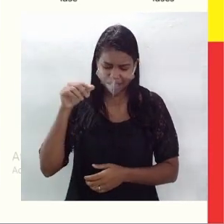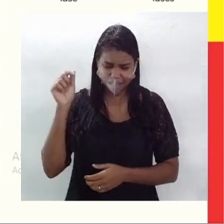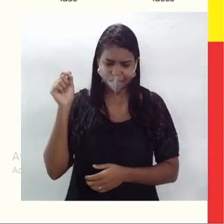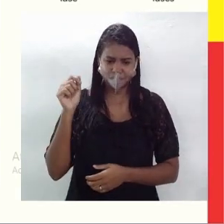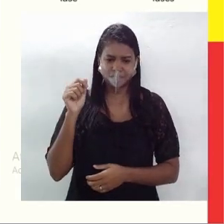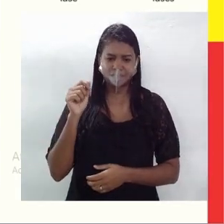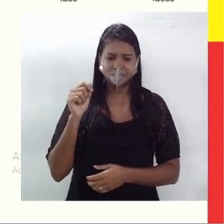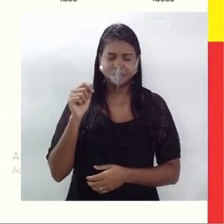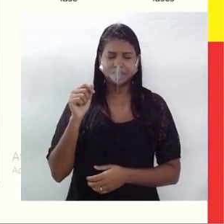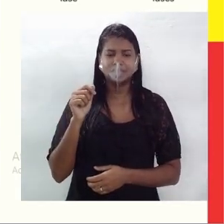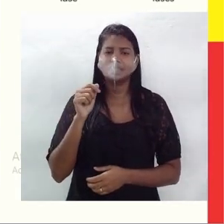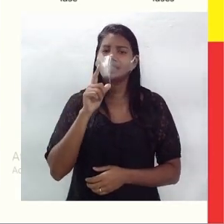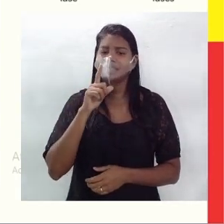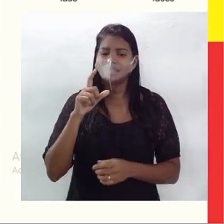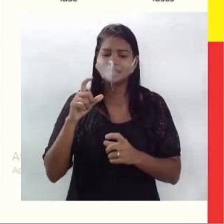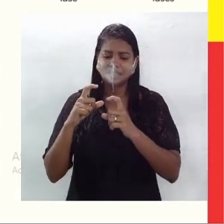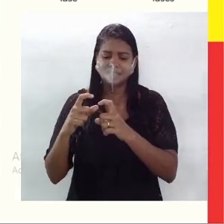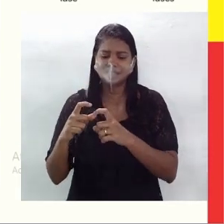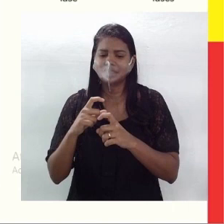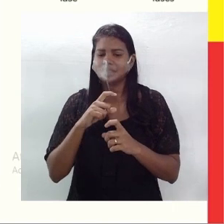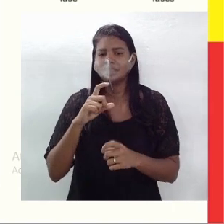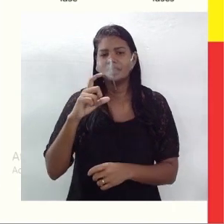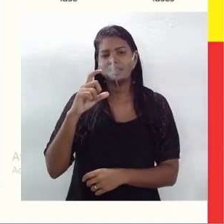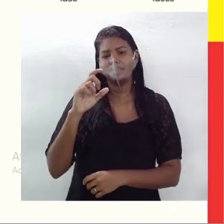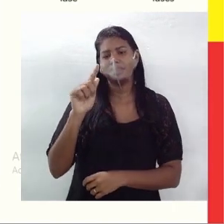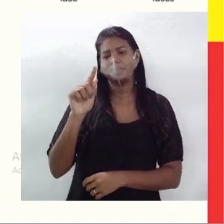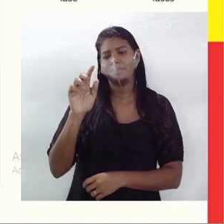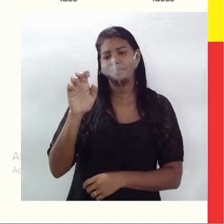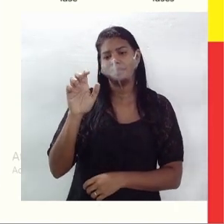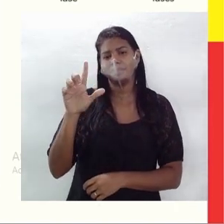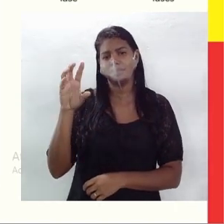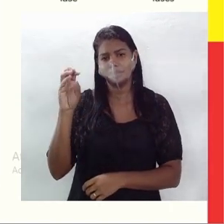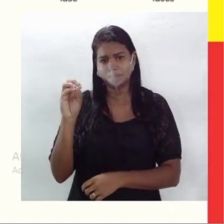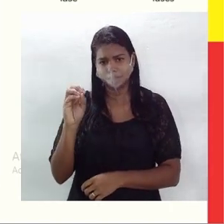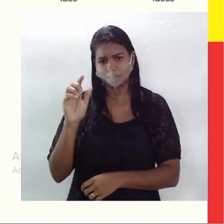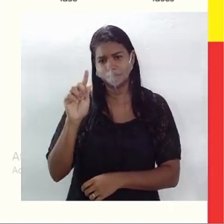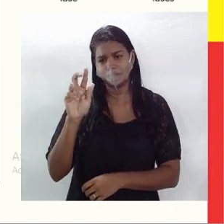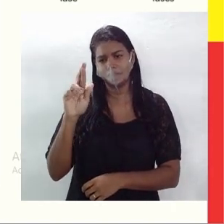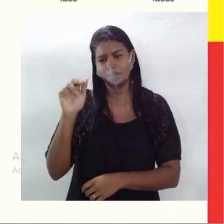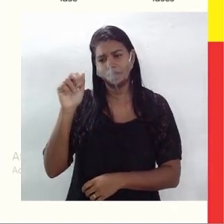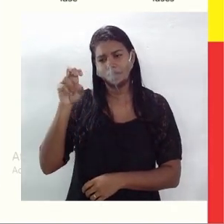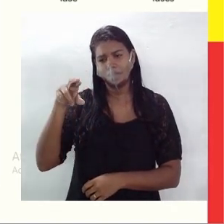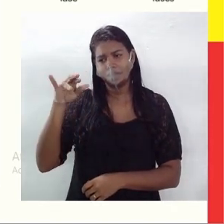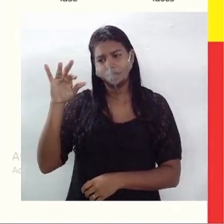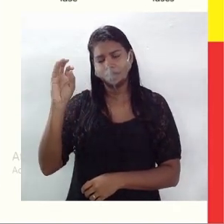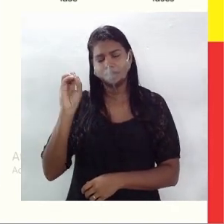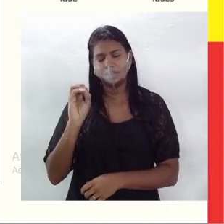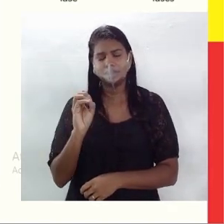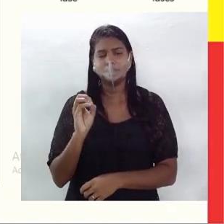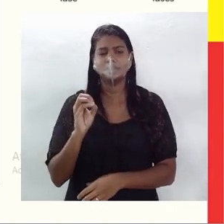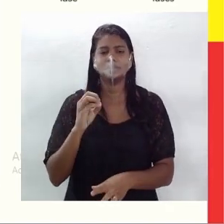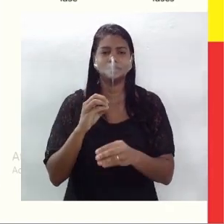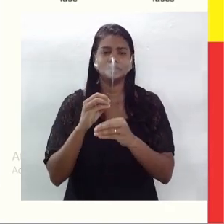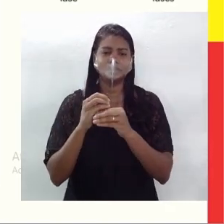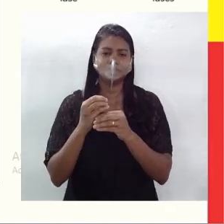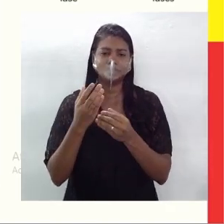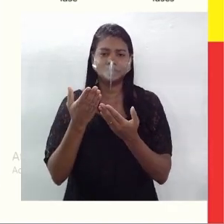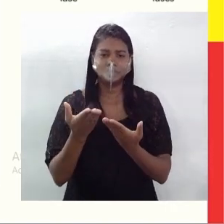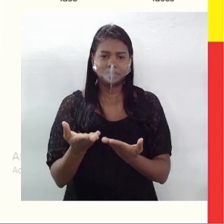gelo, óleo e granito. Essas aí são, na realidade, os sistemas que vocês